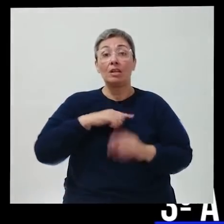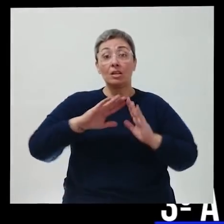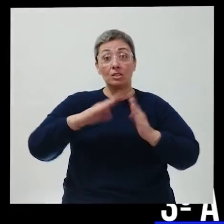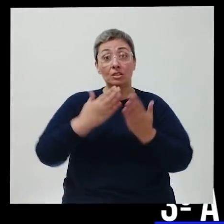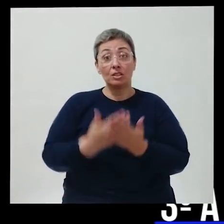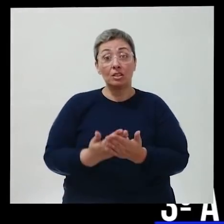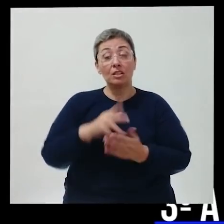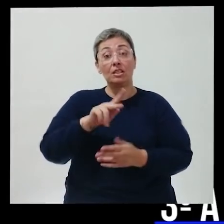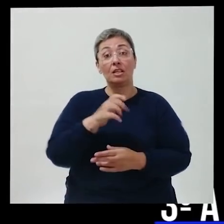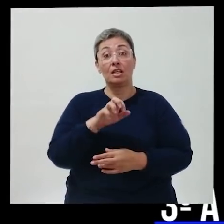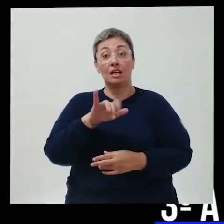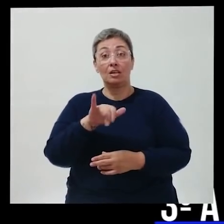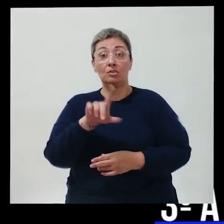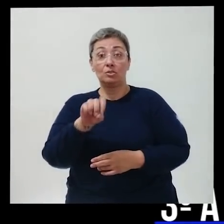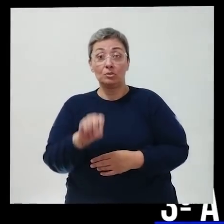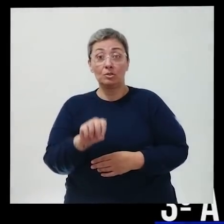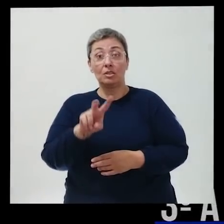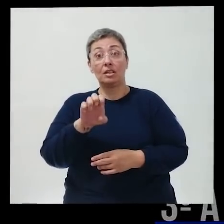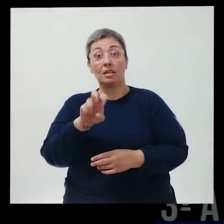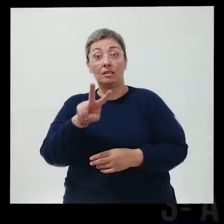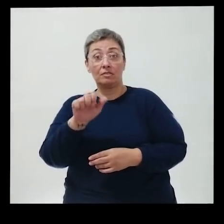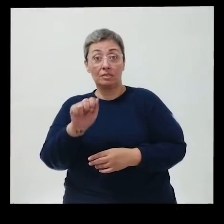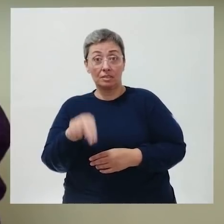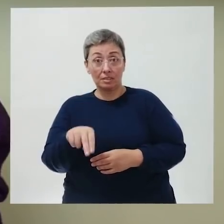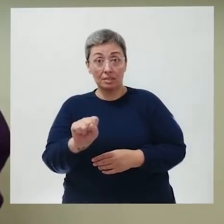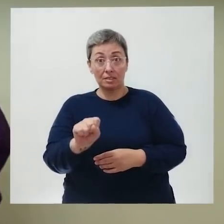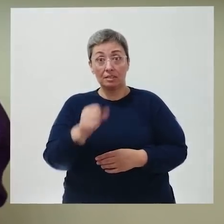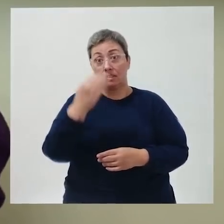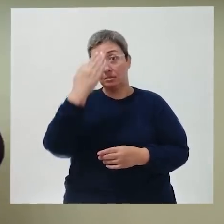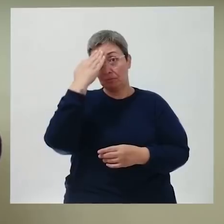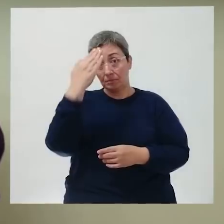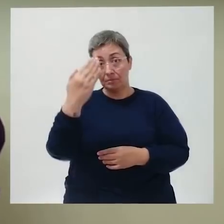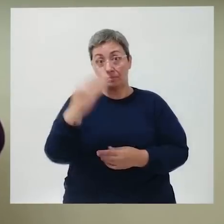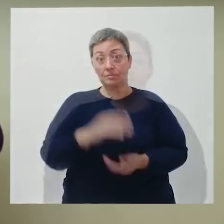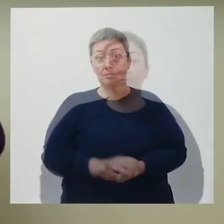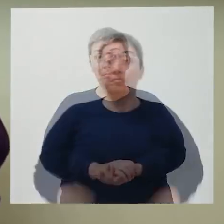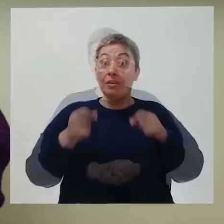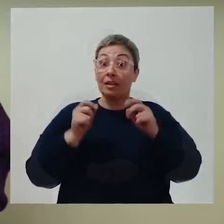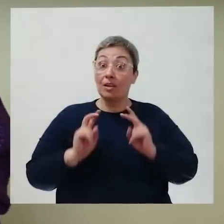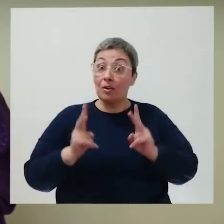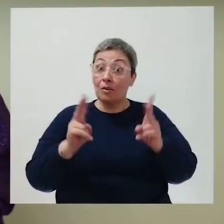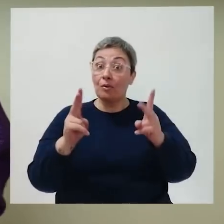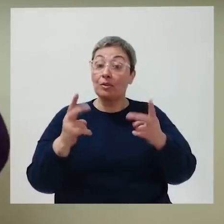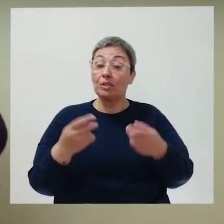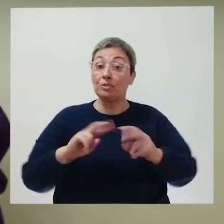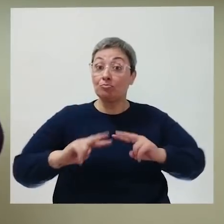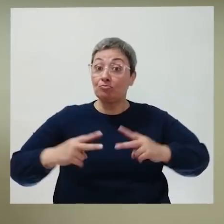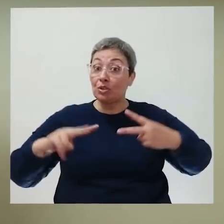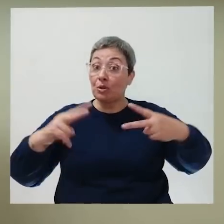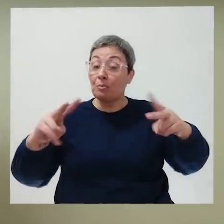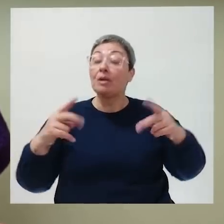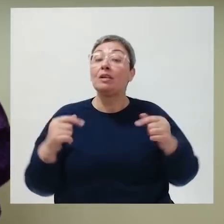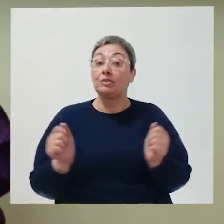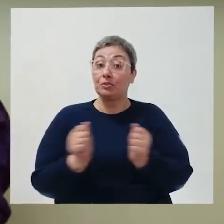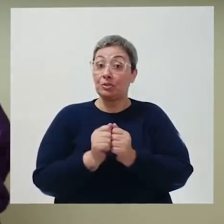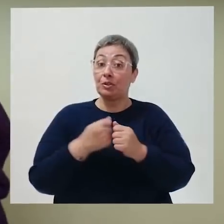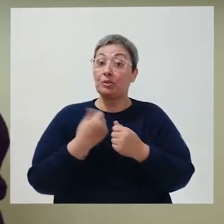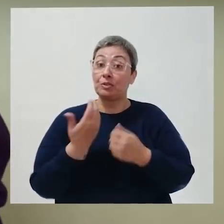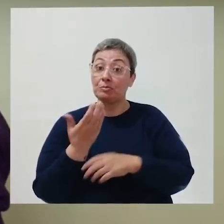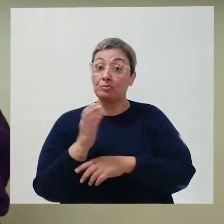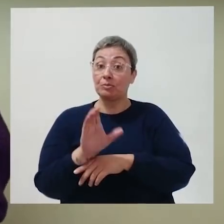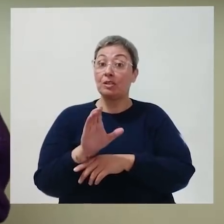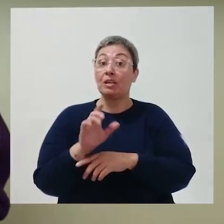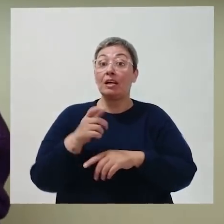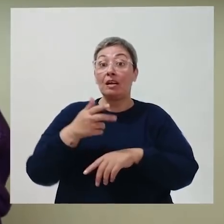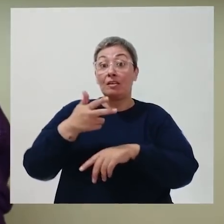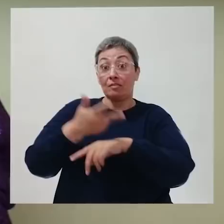escola EPG Geraldo Eves. Obrigada. E continuem compartilhando com a gente. É só postar uma foto ou